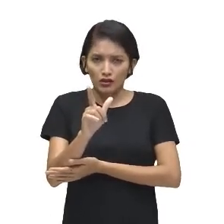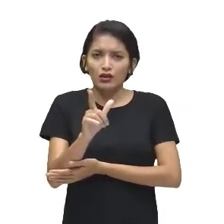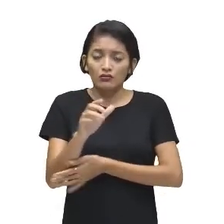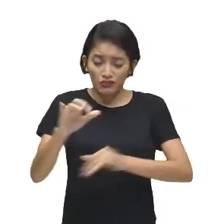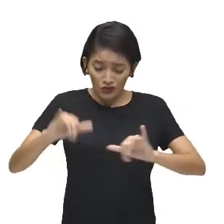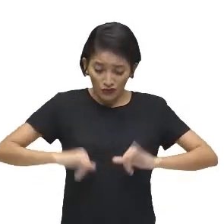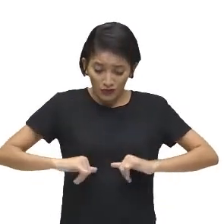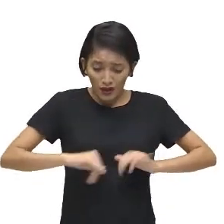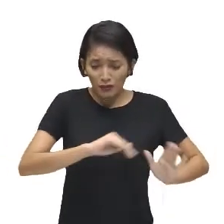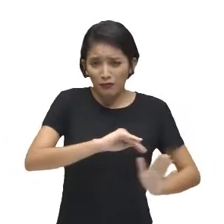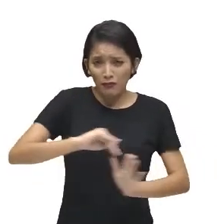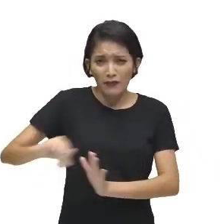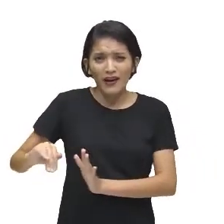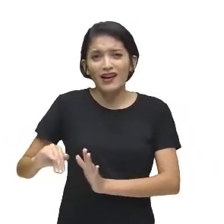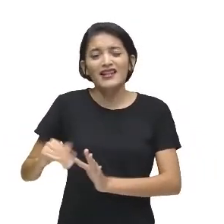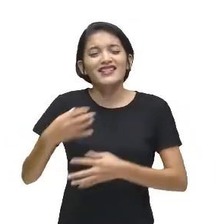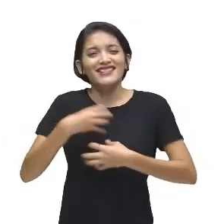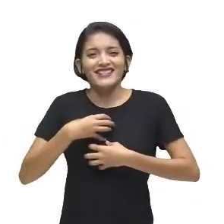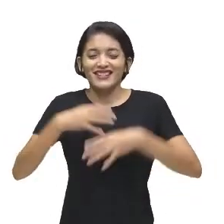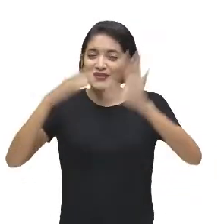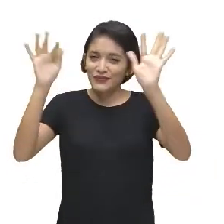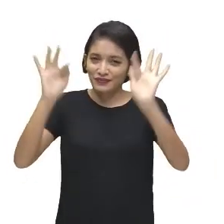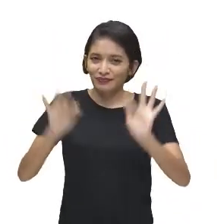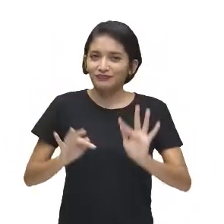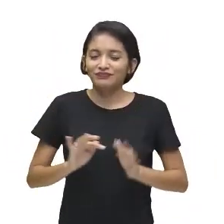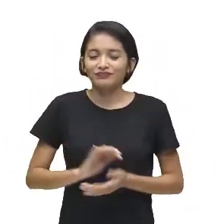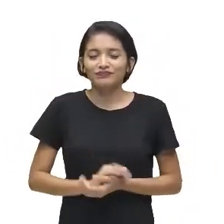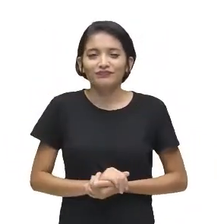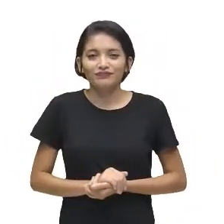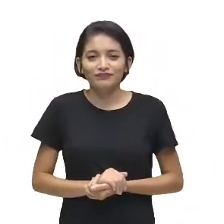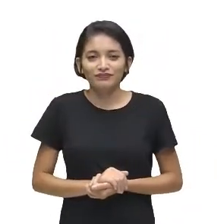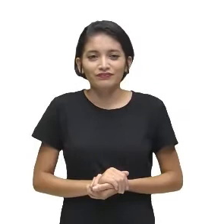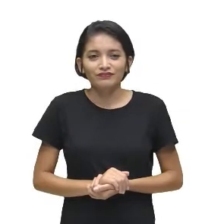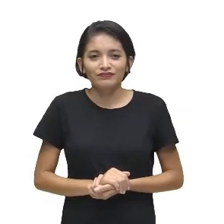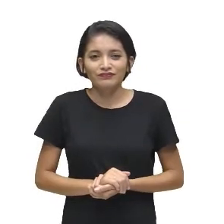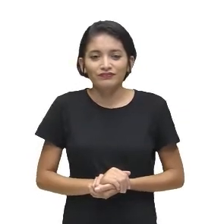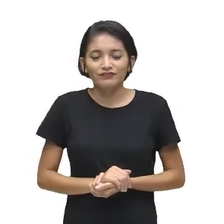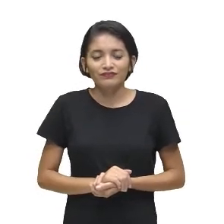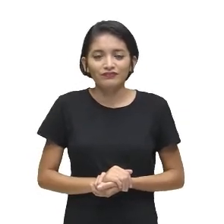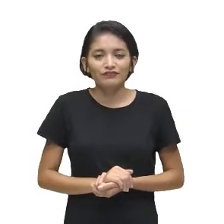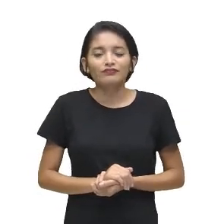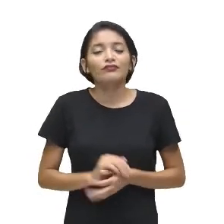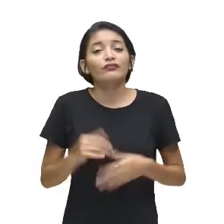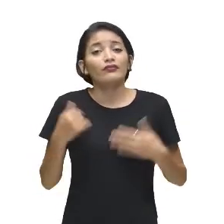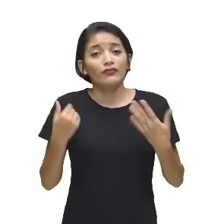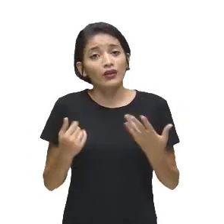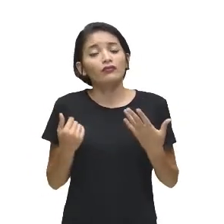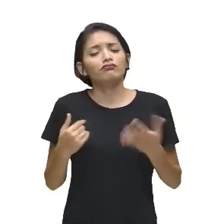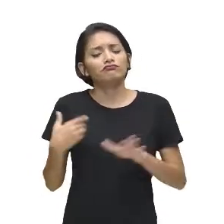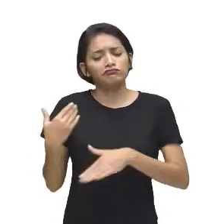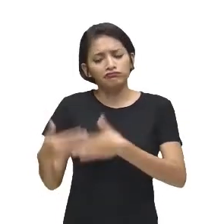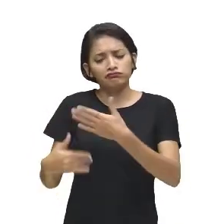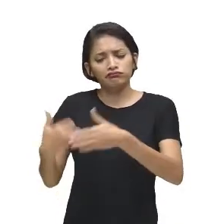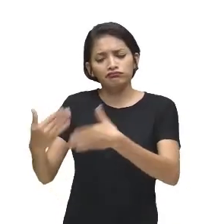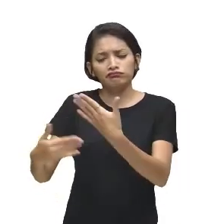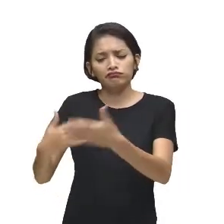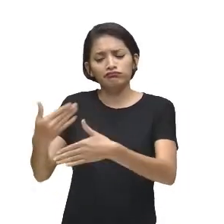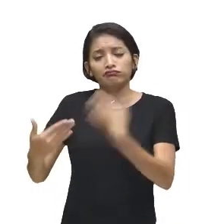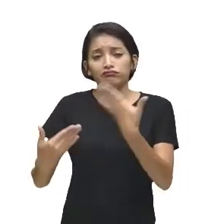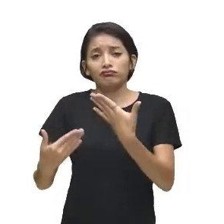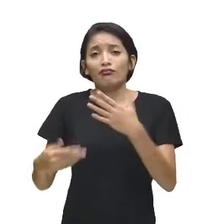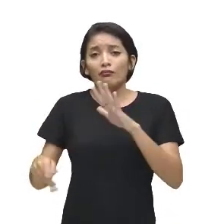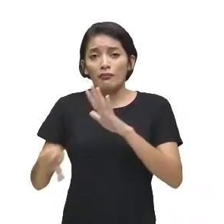felicidade. Preste atenção, nós passamos por um momento de